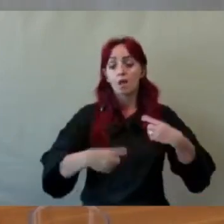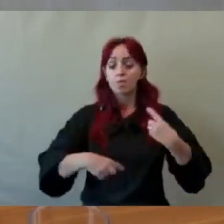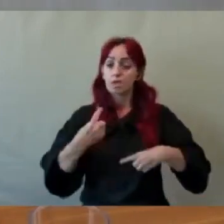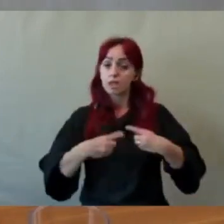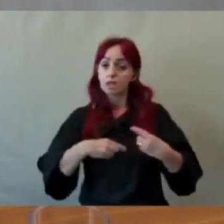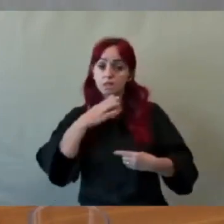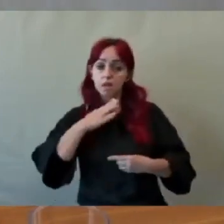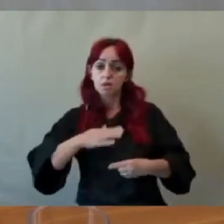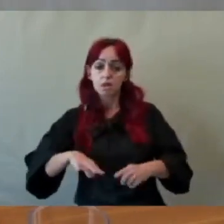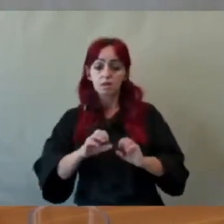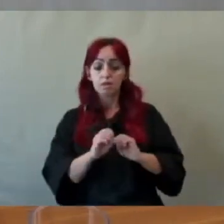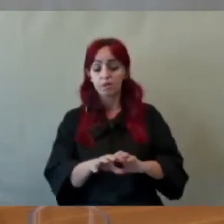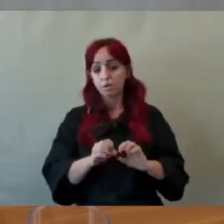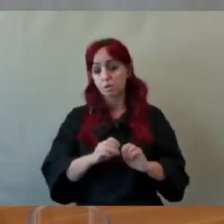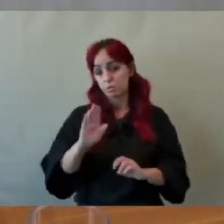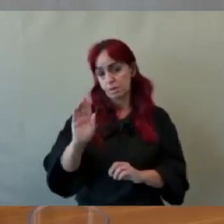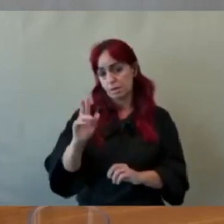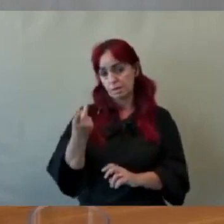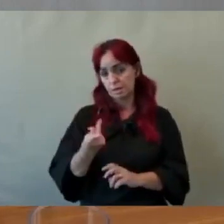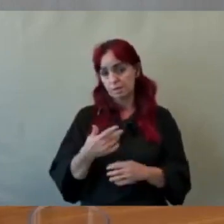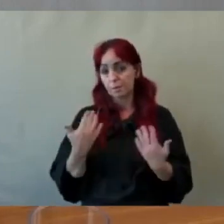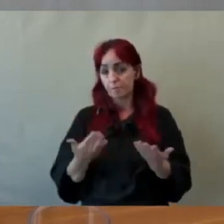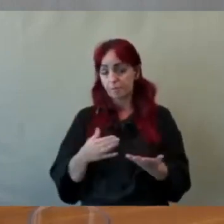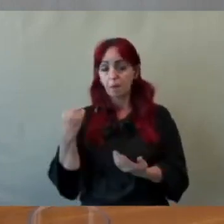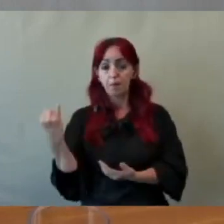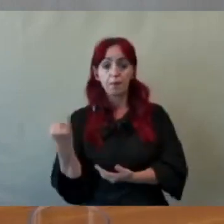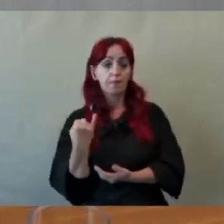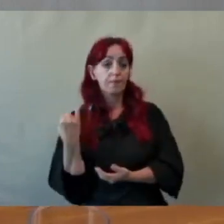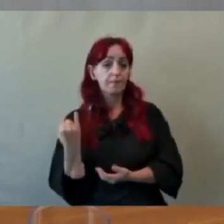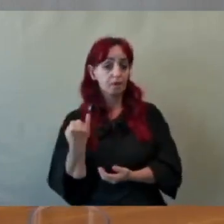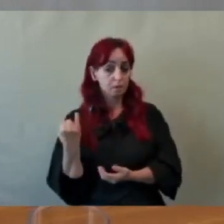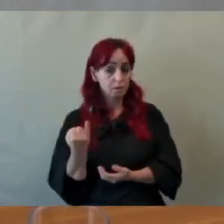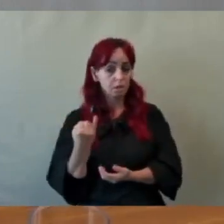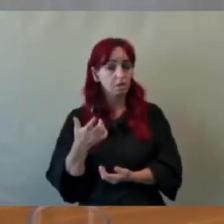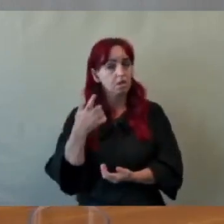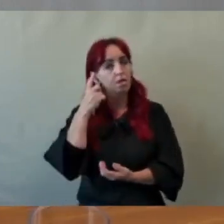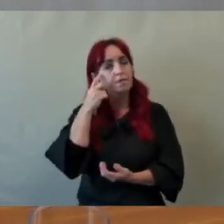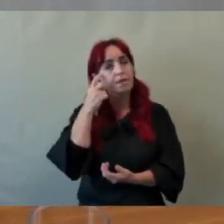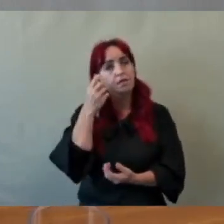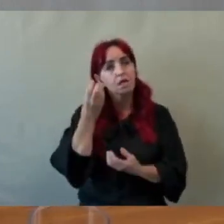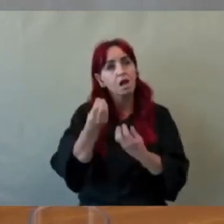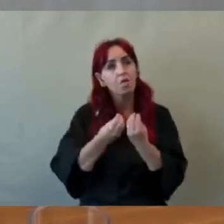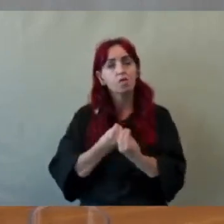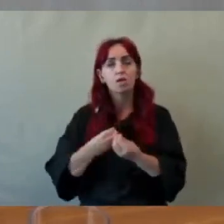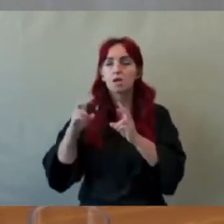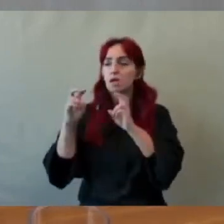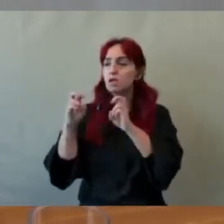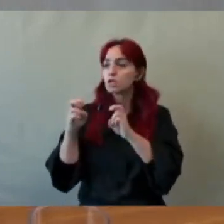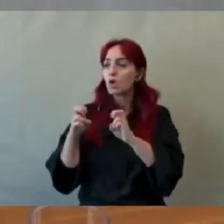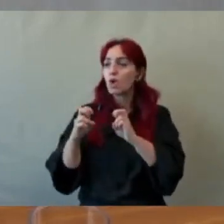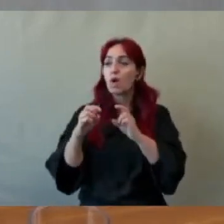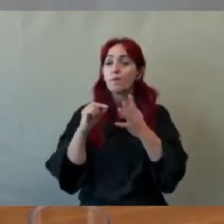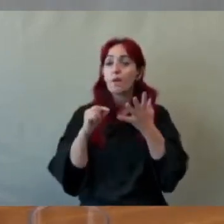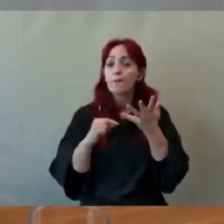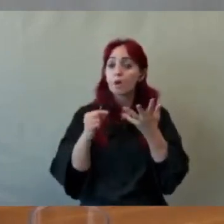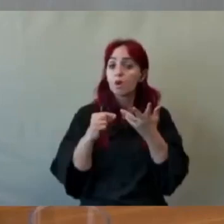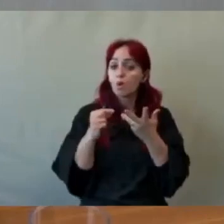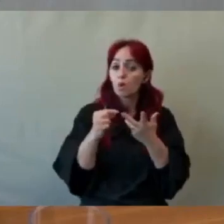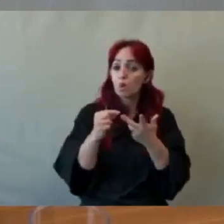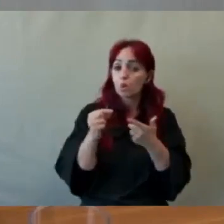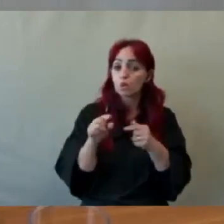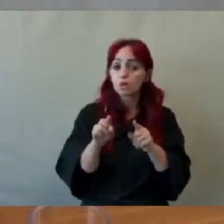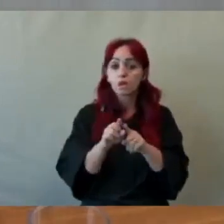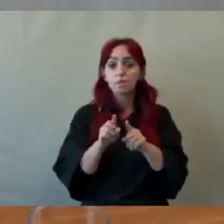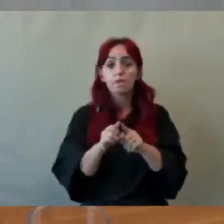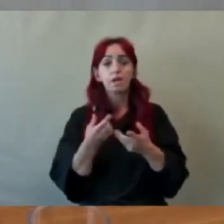Então, é importante a gente pensar, né, sobre um dos pontos que ela traz, que é a questão, por exemplo, do